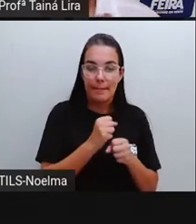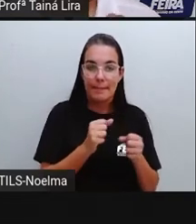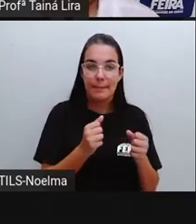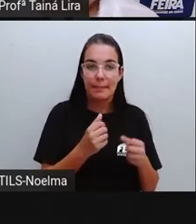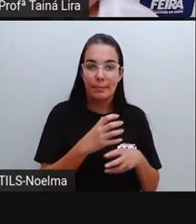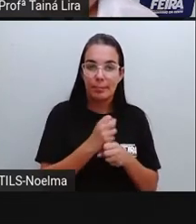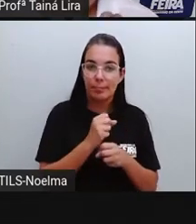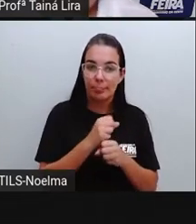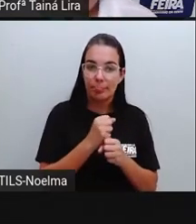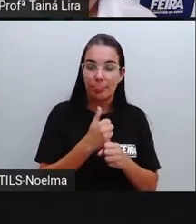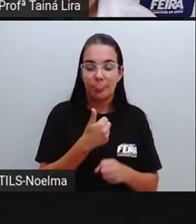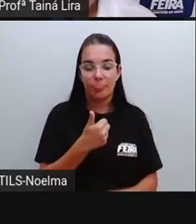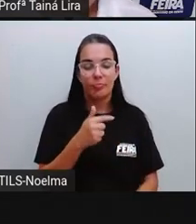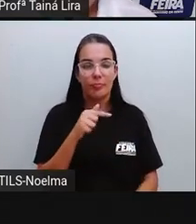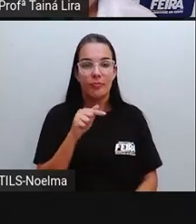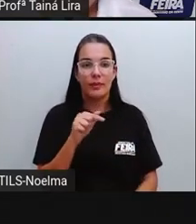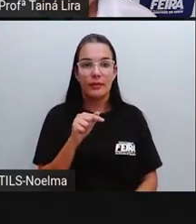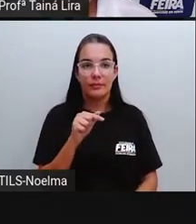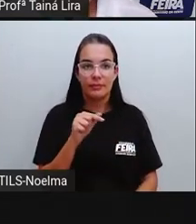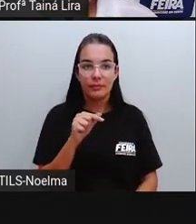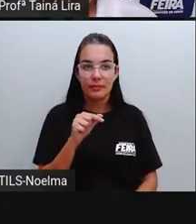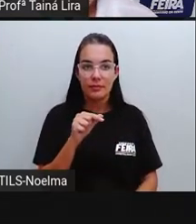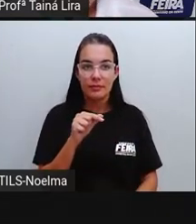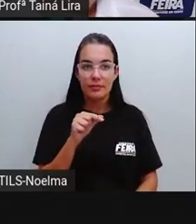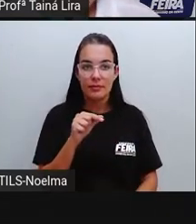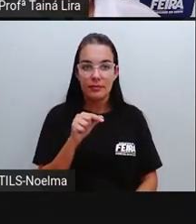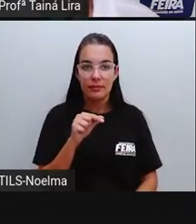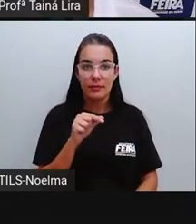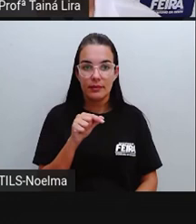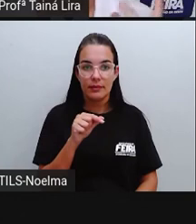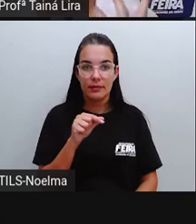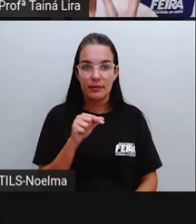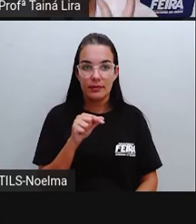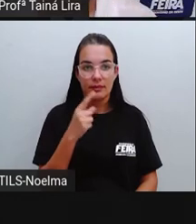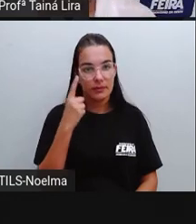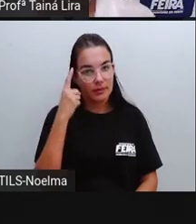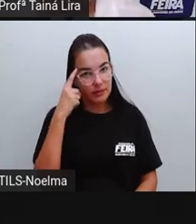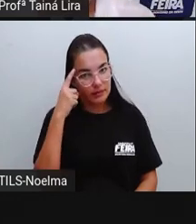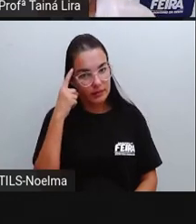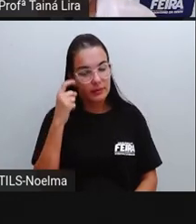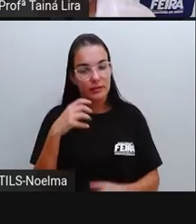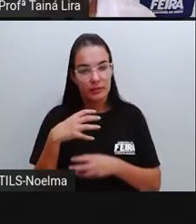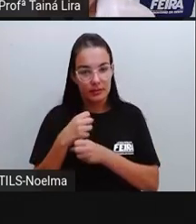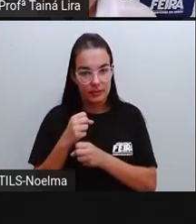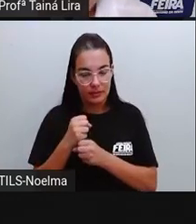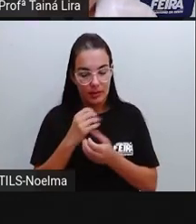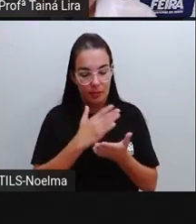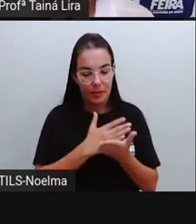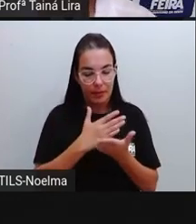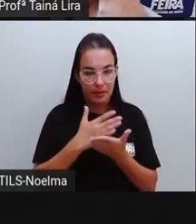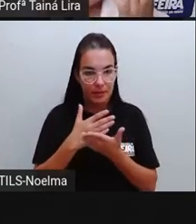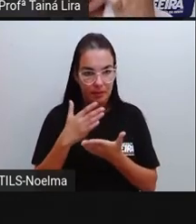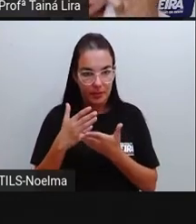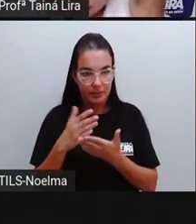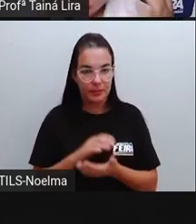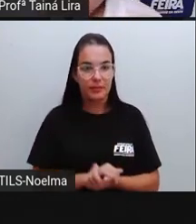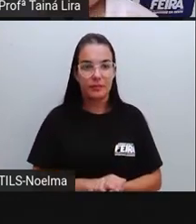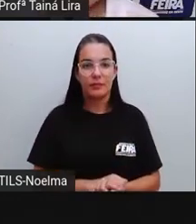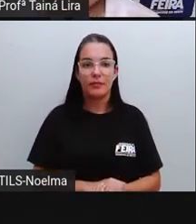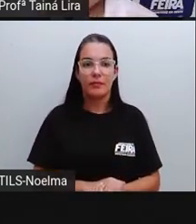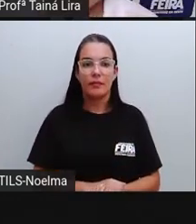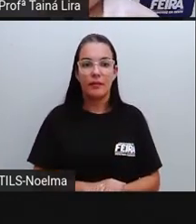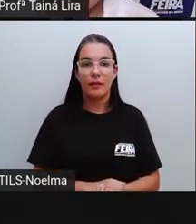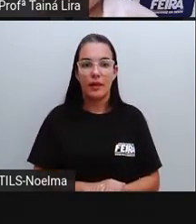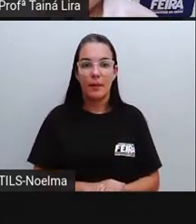valete. Quando somou isso tudo, ó, deu 17. Aqui a gente fez pelo método aí da composição.